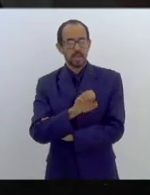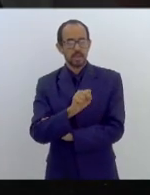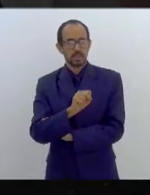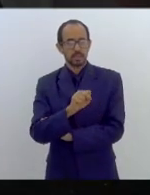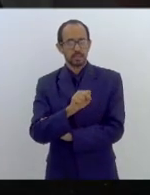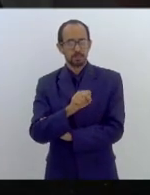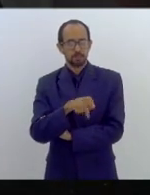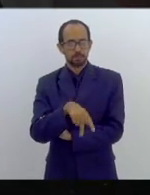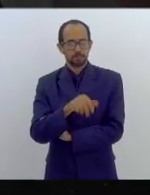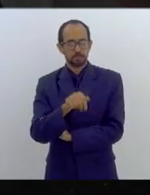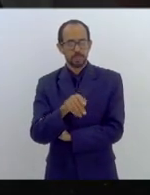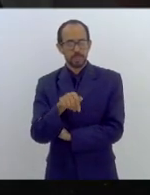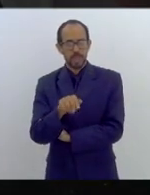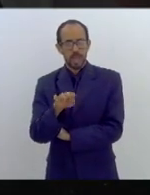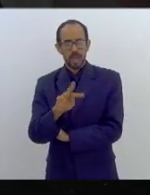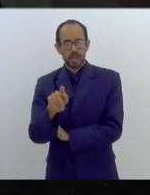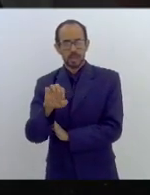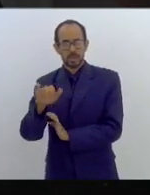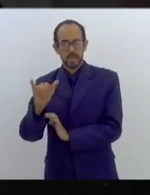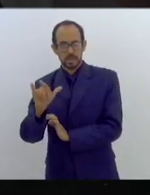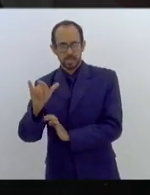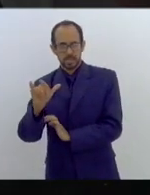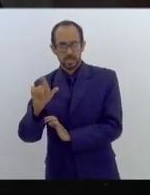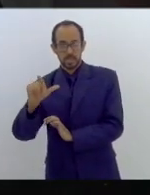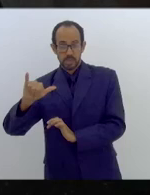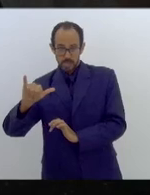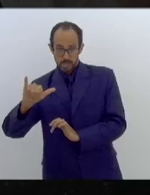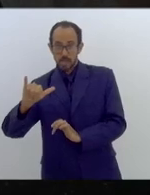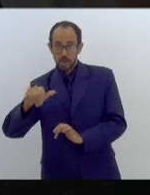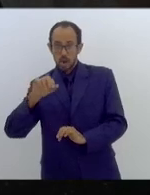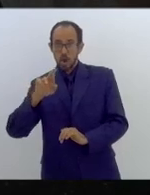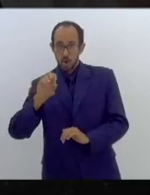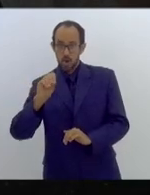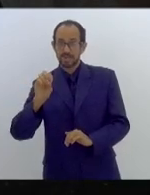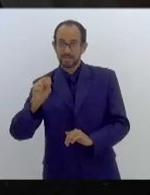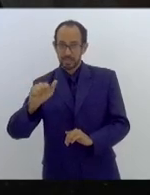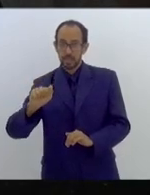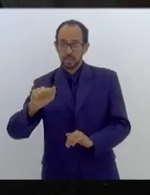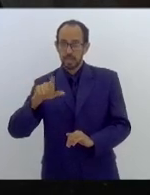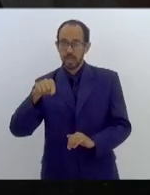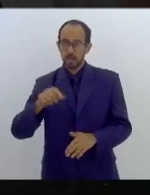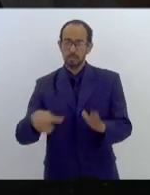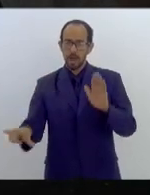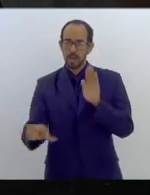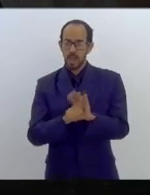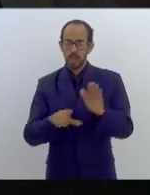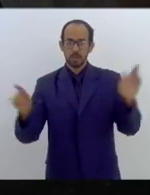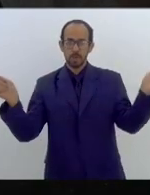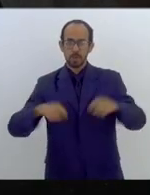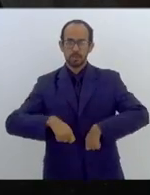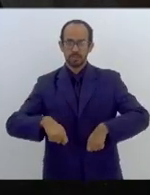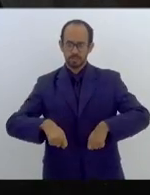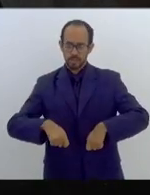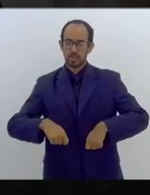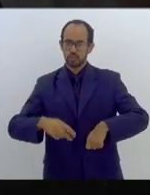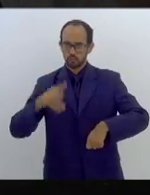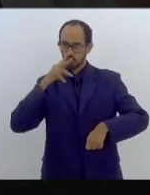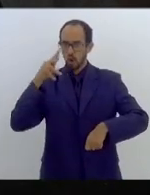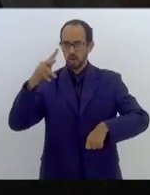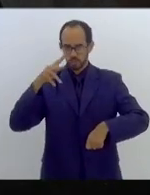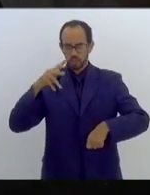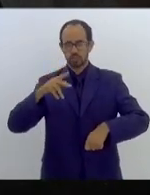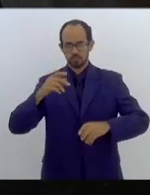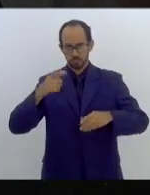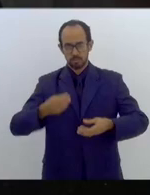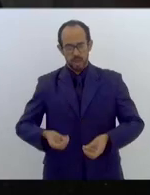estadual de ciência, tecnologia e inovação no Rio de Janeiro, uma lei com uma capilaridade, com um potencial enorme, né, para